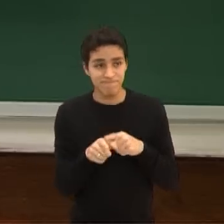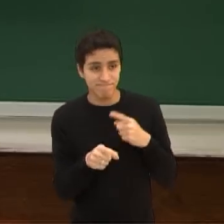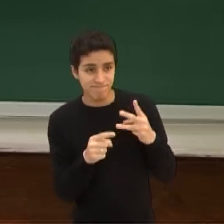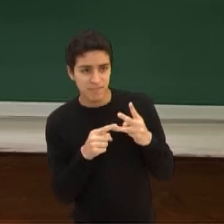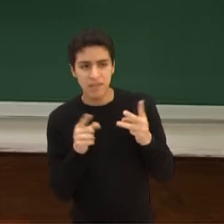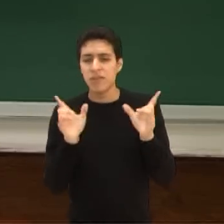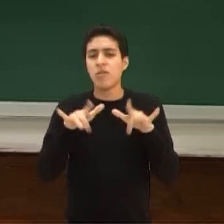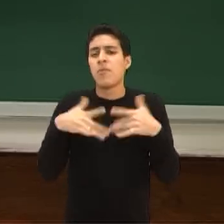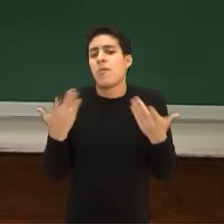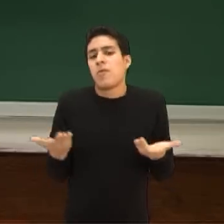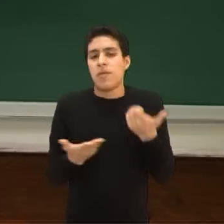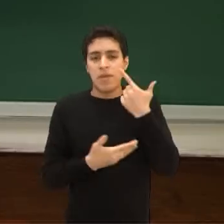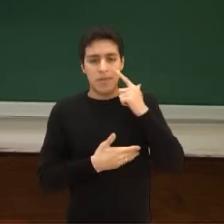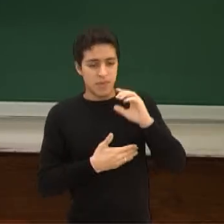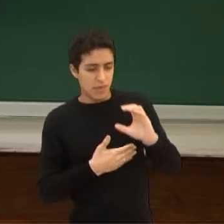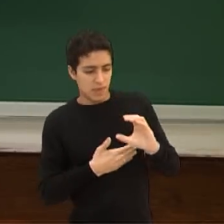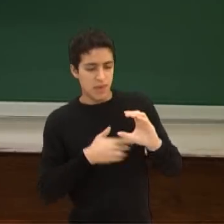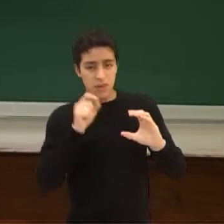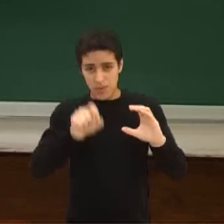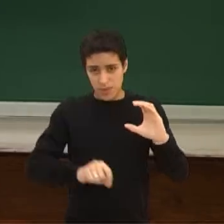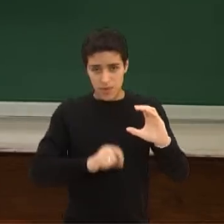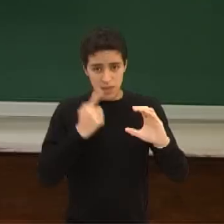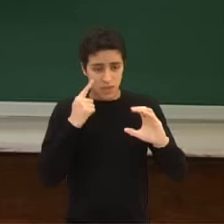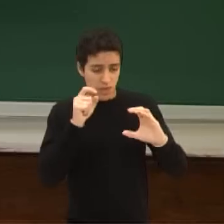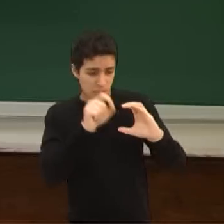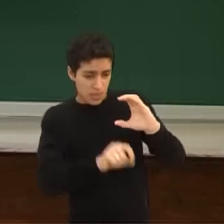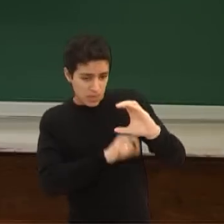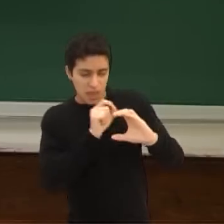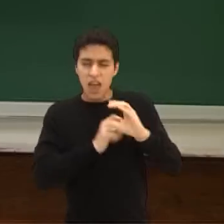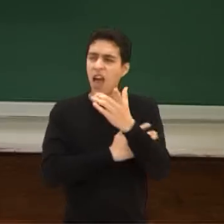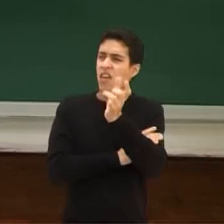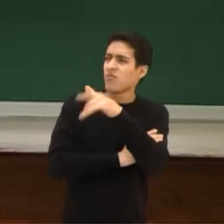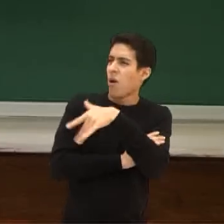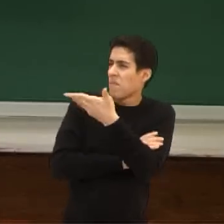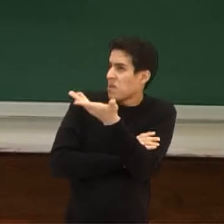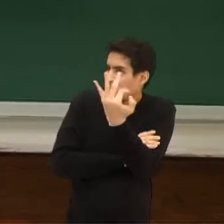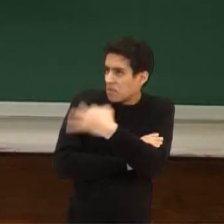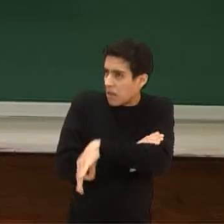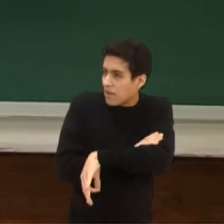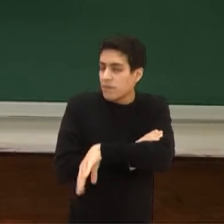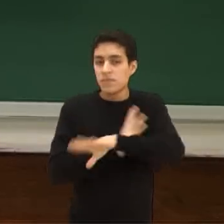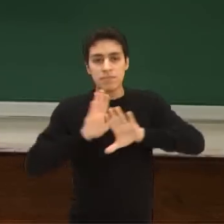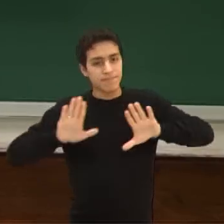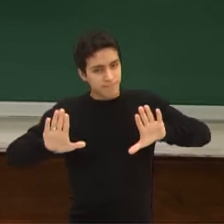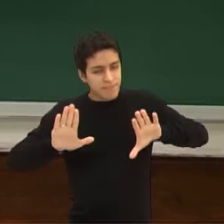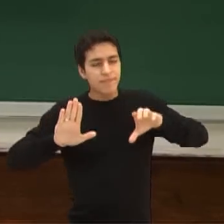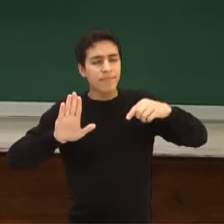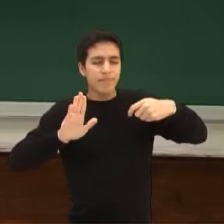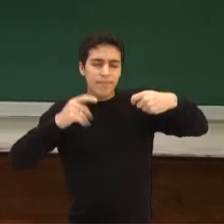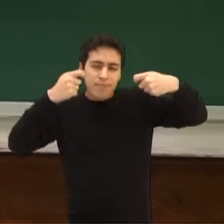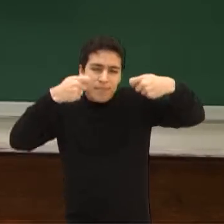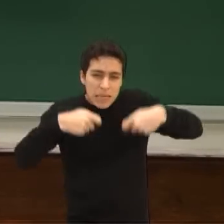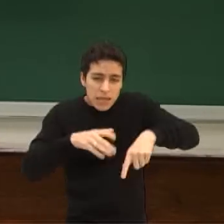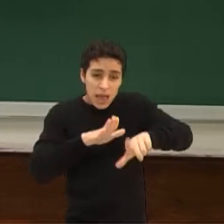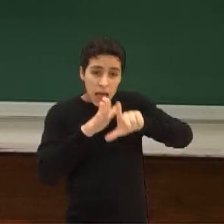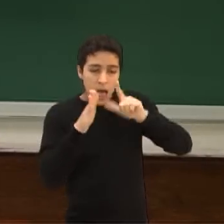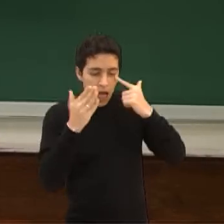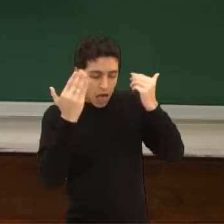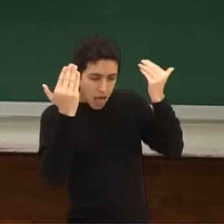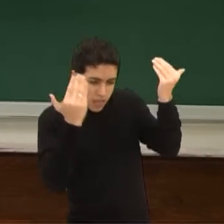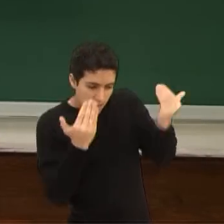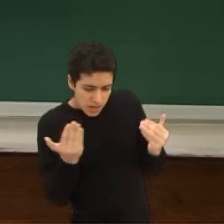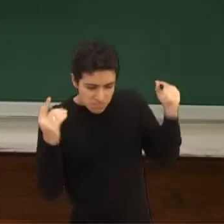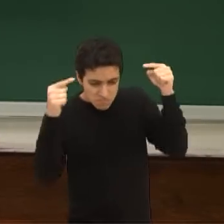quem sobrou? A letra C, ó. Na letra C, só porque sobrou, tá certo? Tem que analisar,